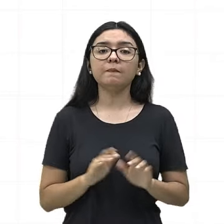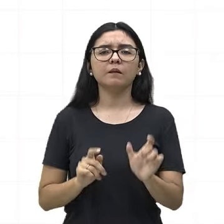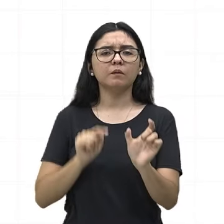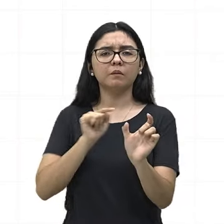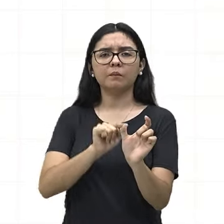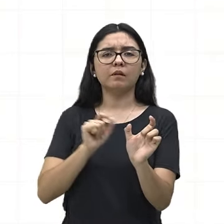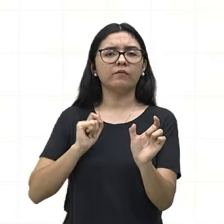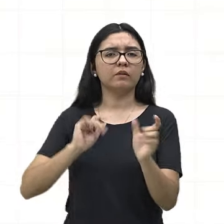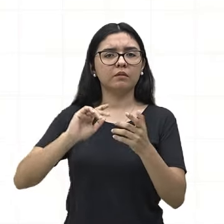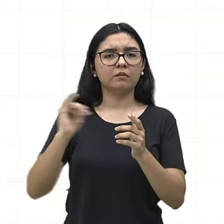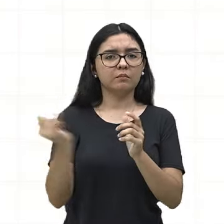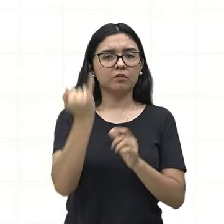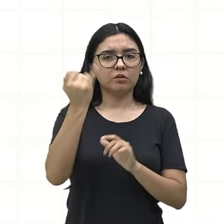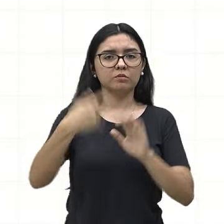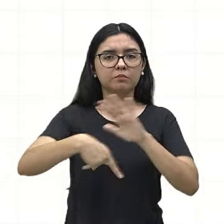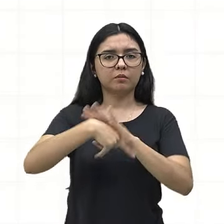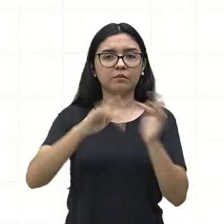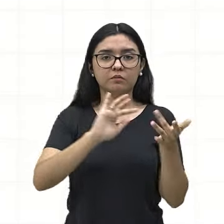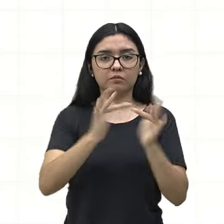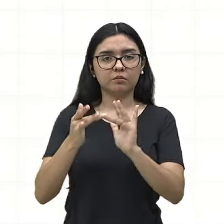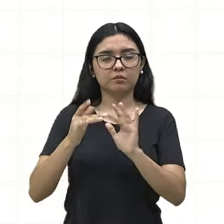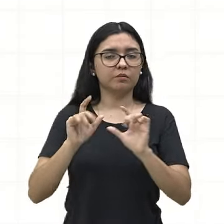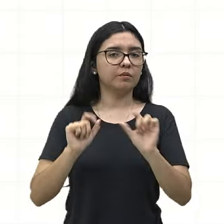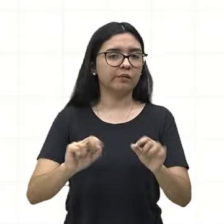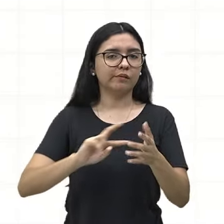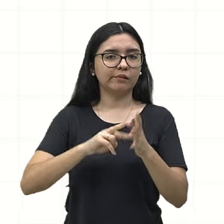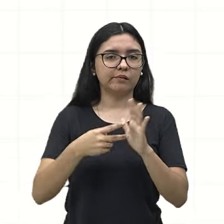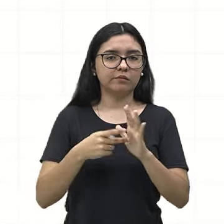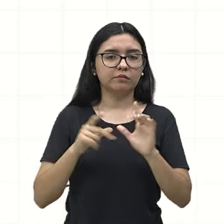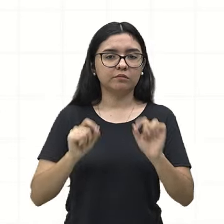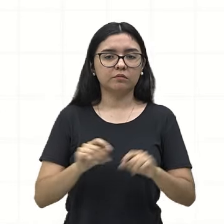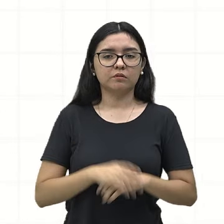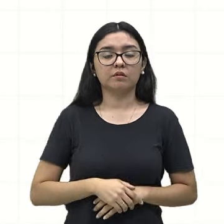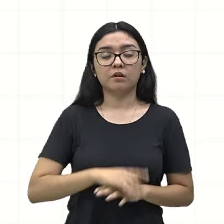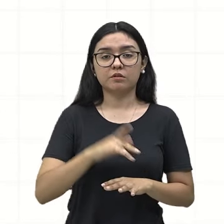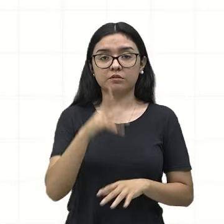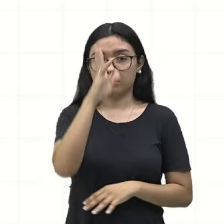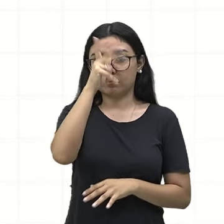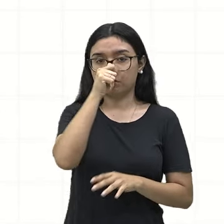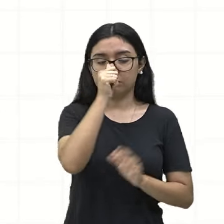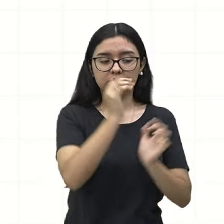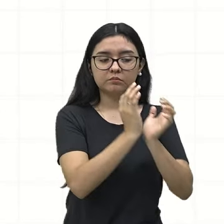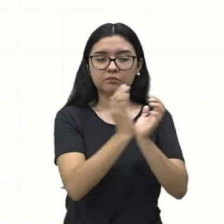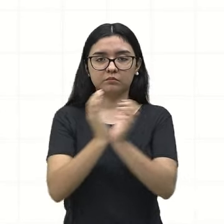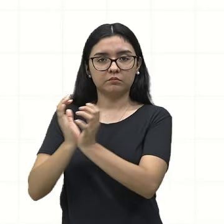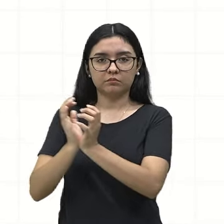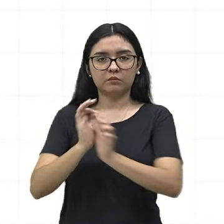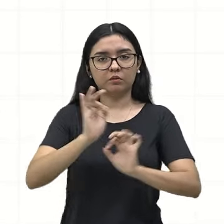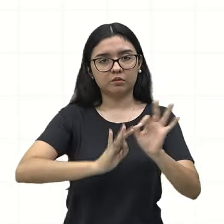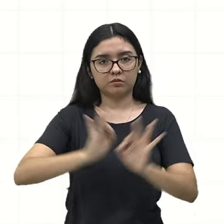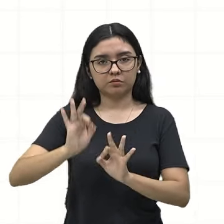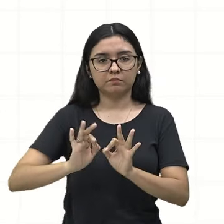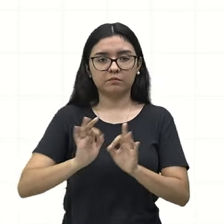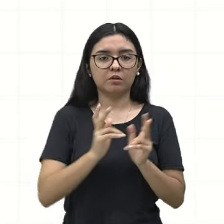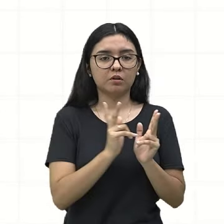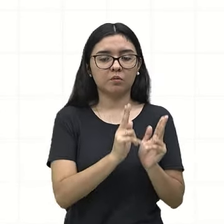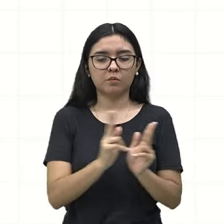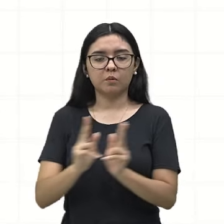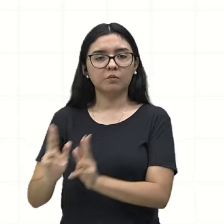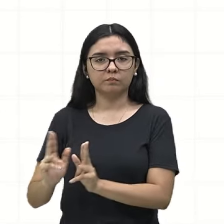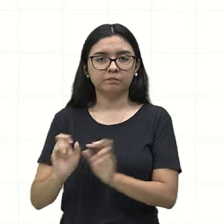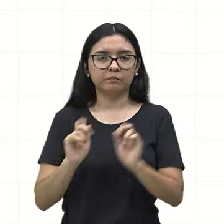nesse contexto, pessoal, quando ele fala para a gente que as galinhas serão acomodadas em grupos de tamanhos